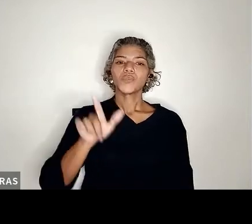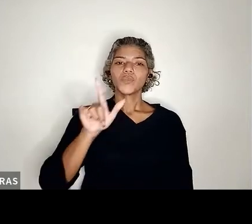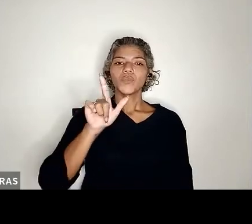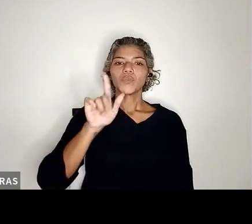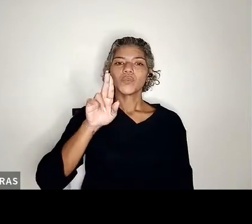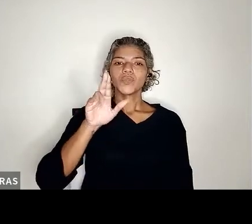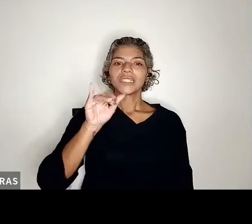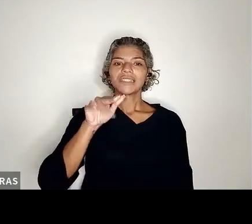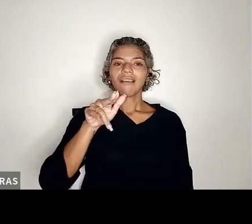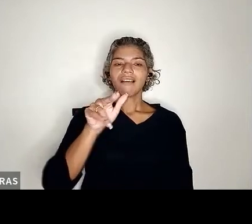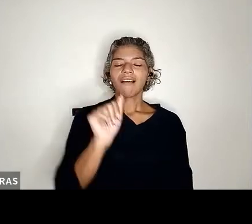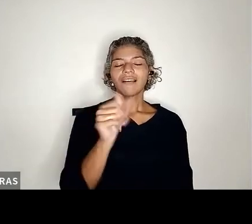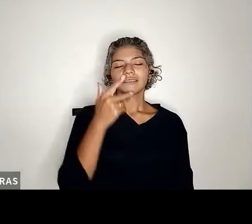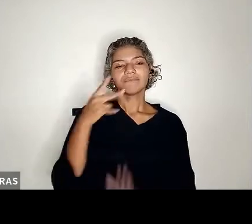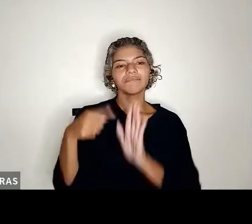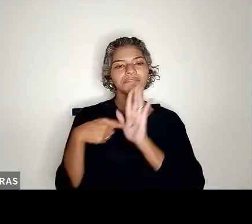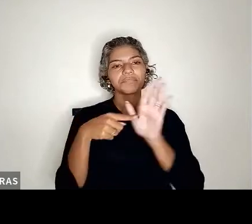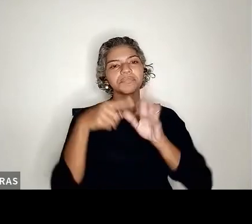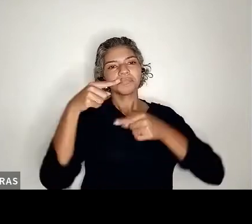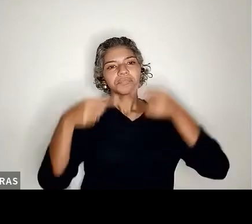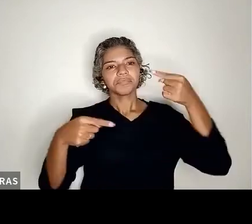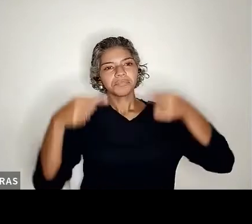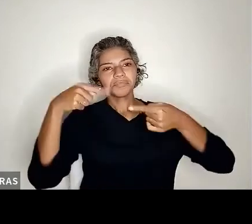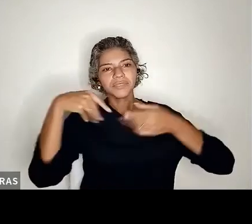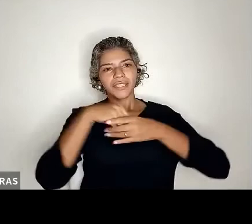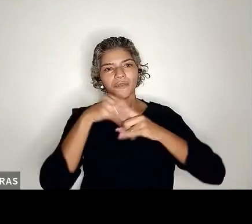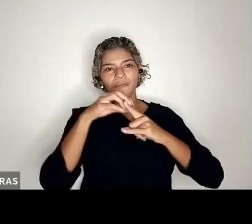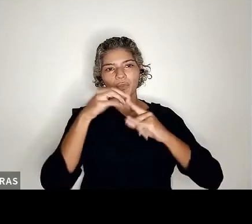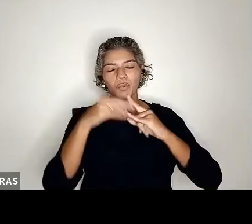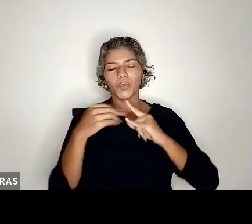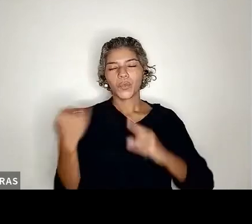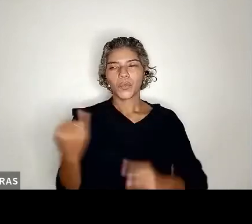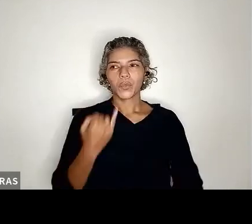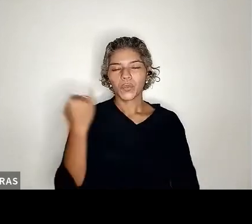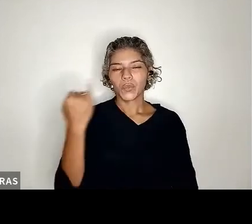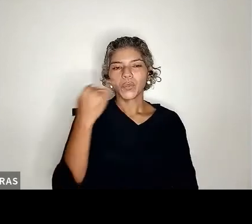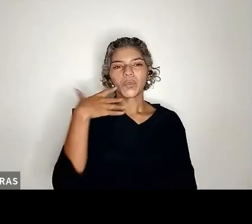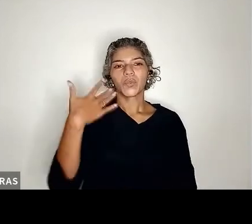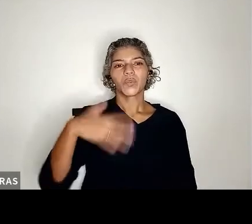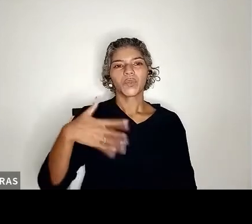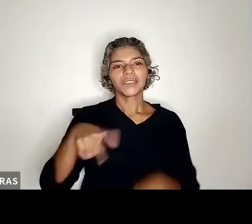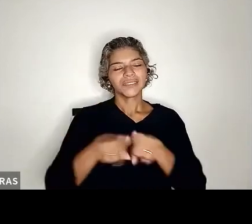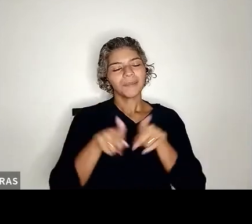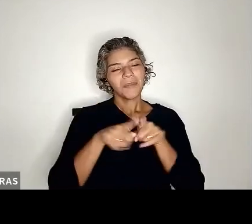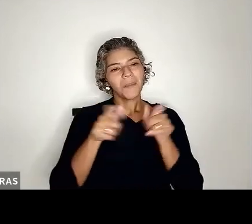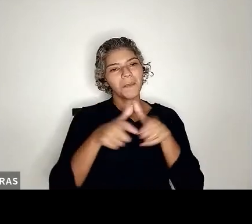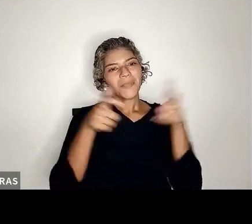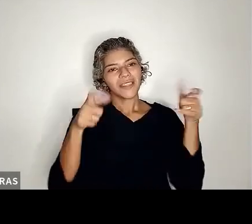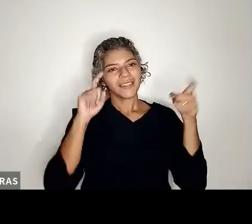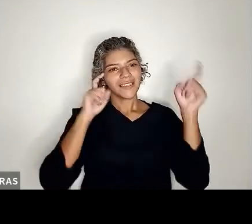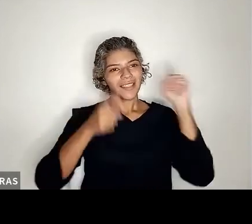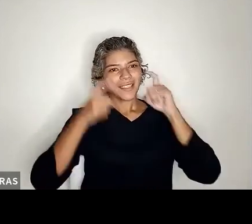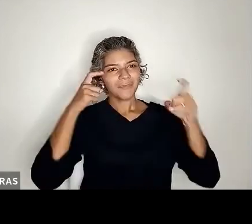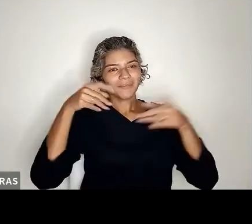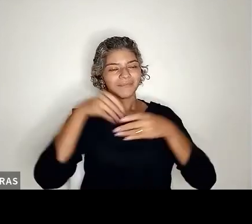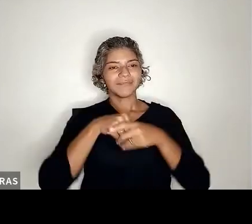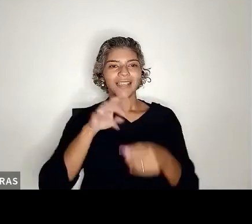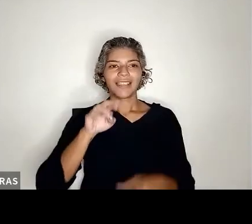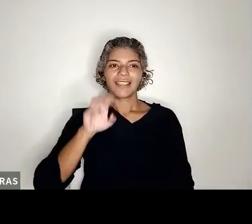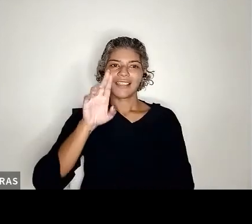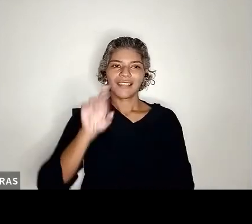este debate na Fiocruz e ampliá-los no meio, inclusive na nossa participação na Rede Brasileira de Mulheres na Ciência.